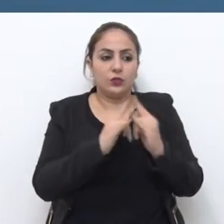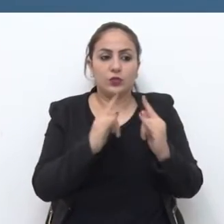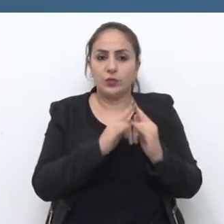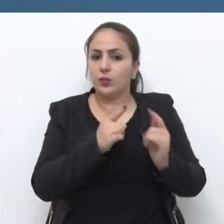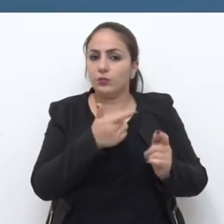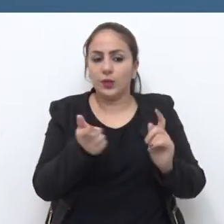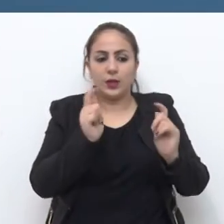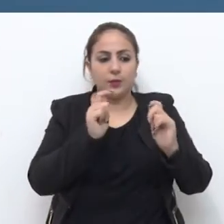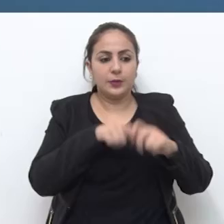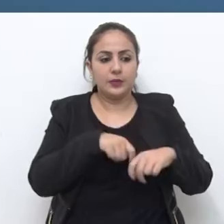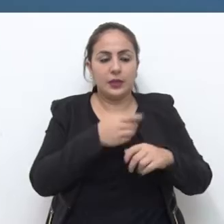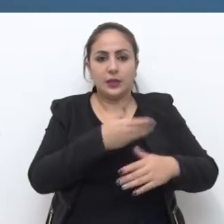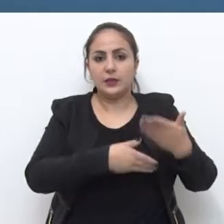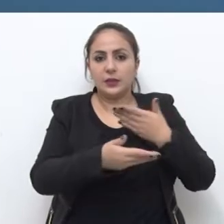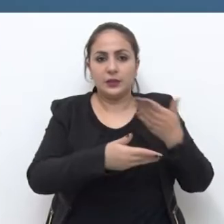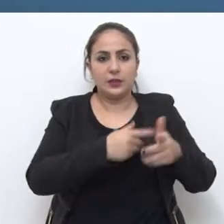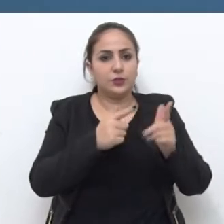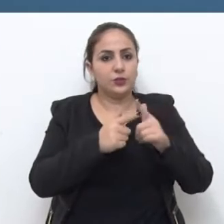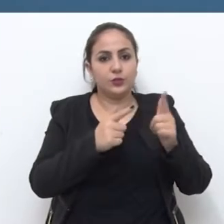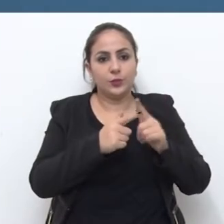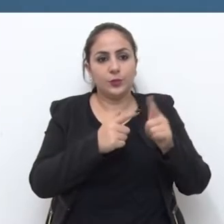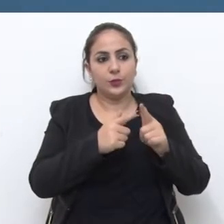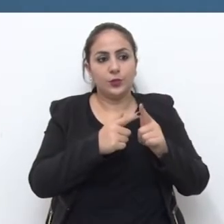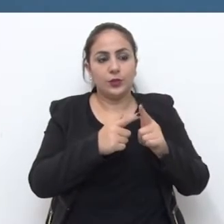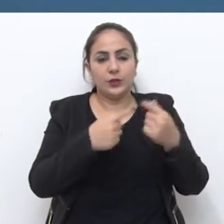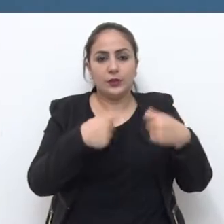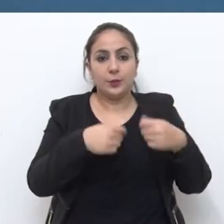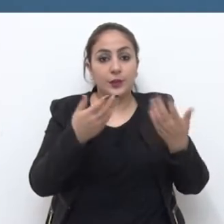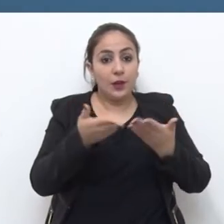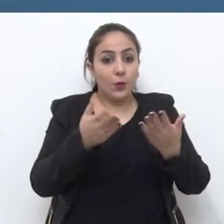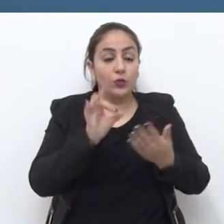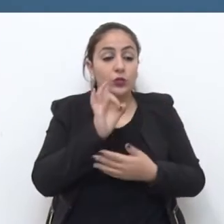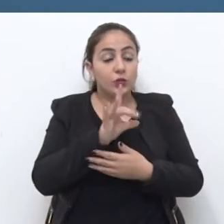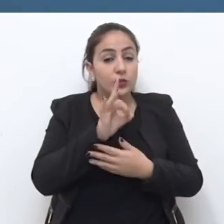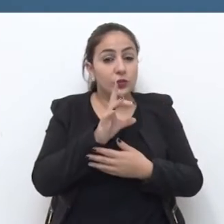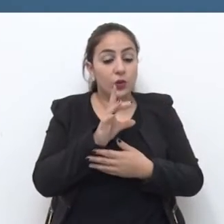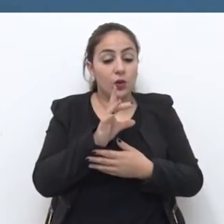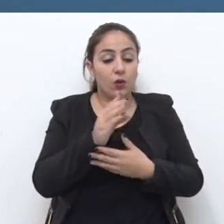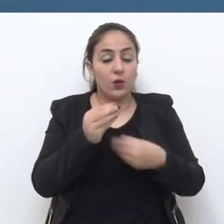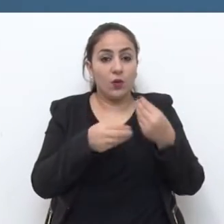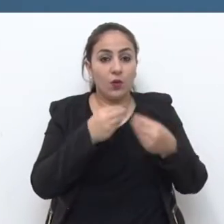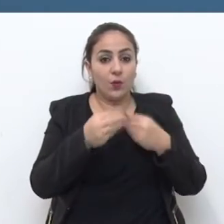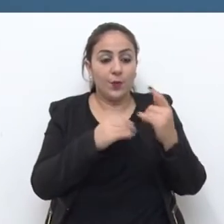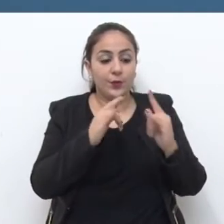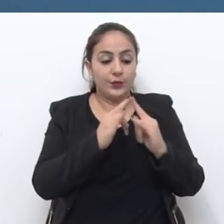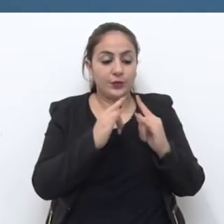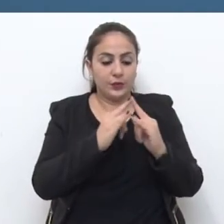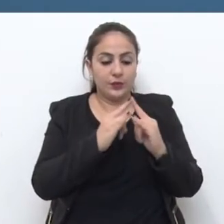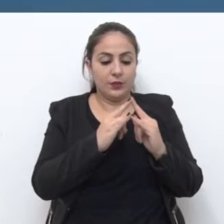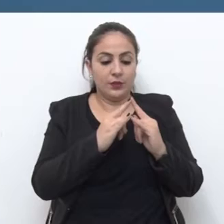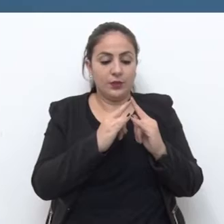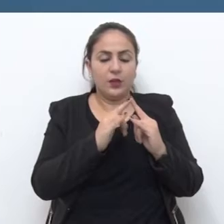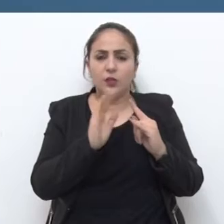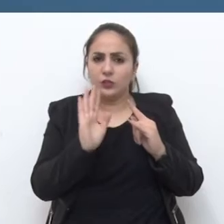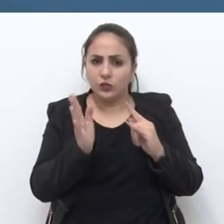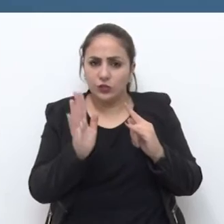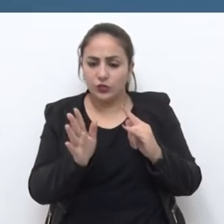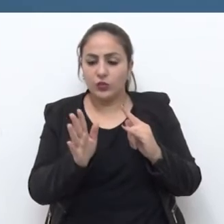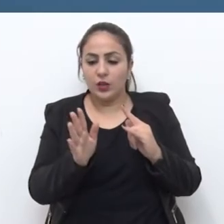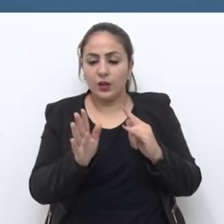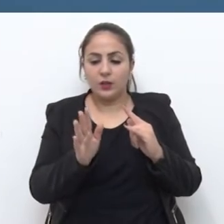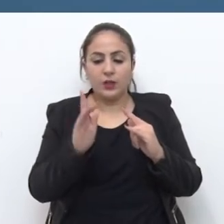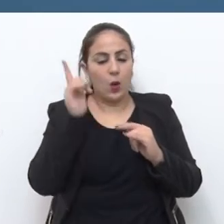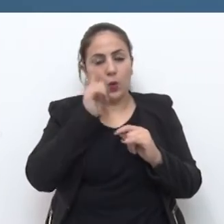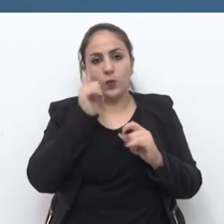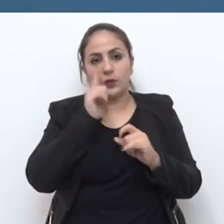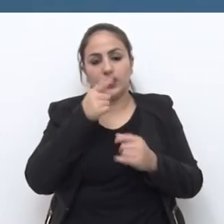não têm condições de atender esse tipo de demanda hoje, né? Porque só com os que precisam ser institucionalizados, já